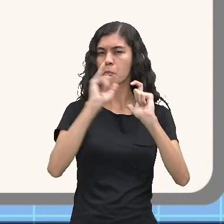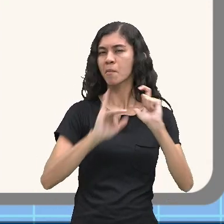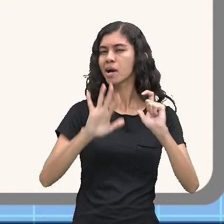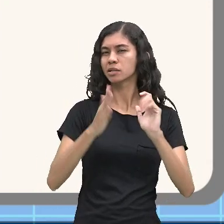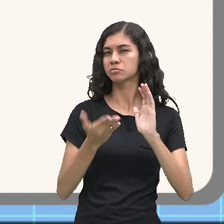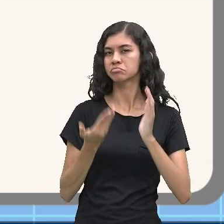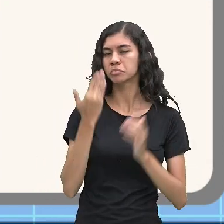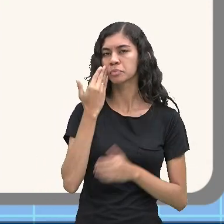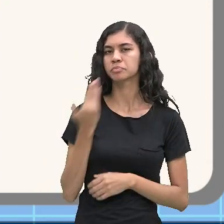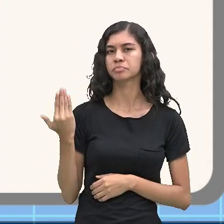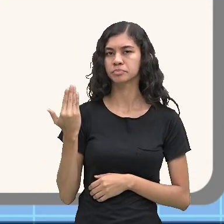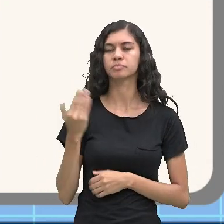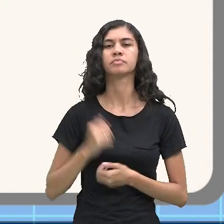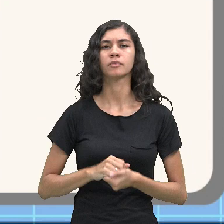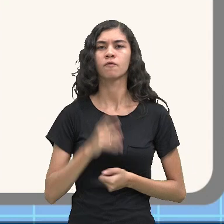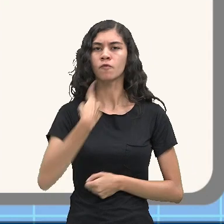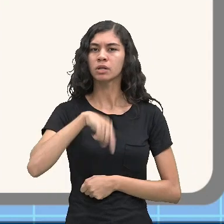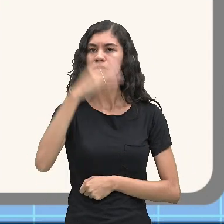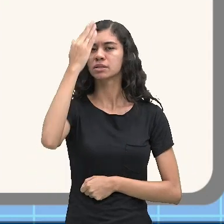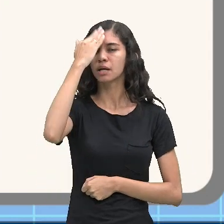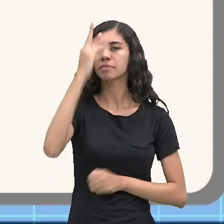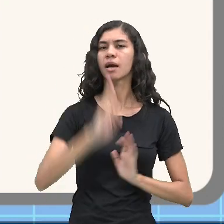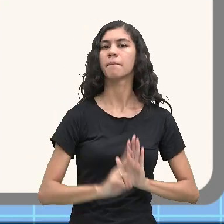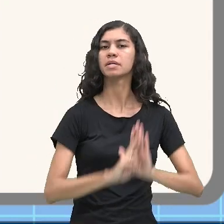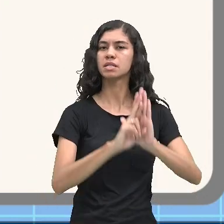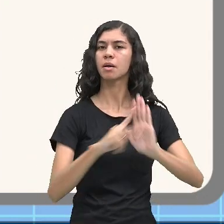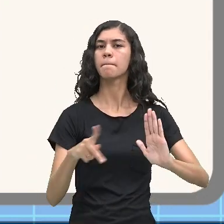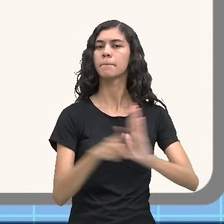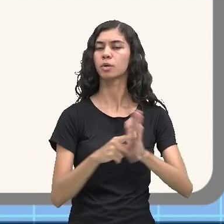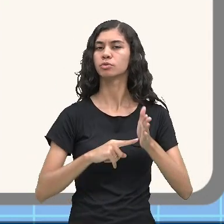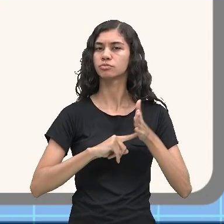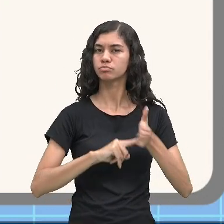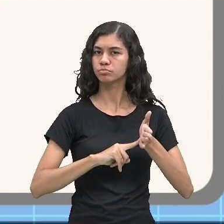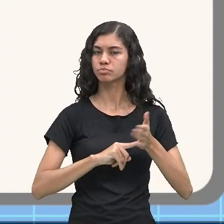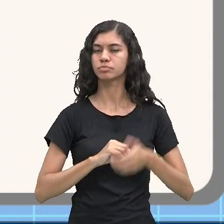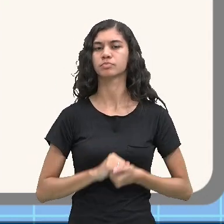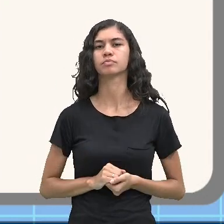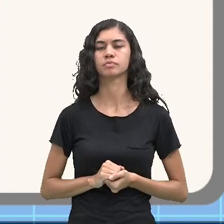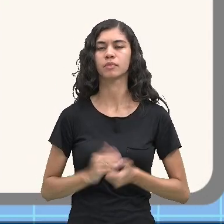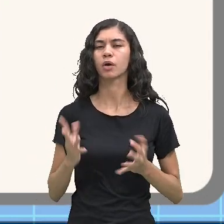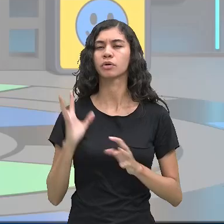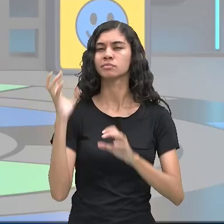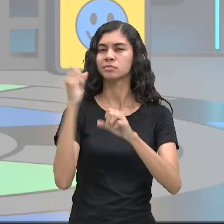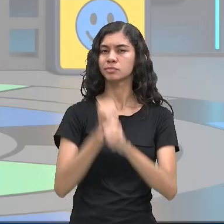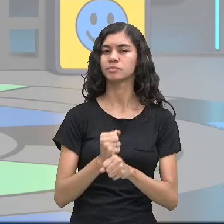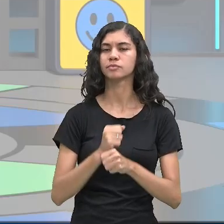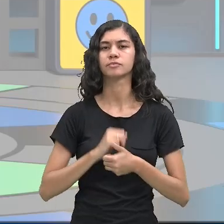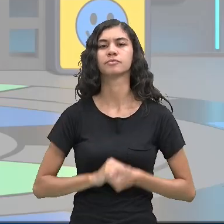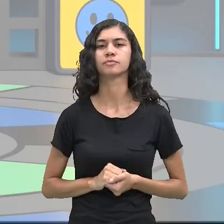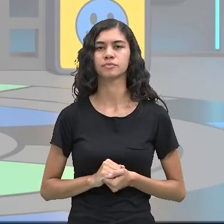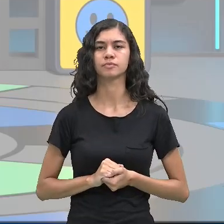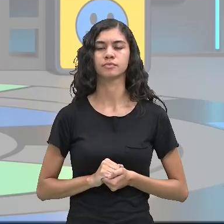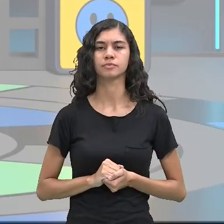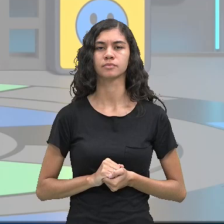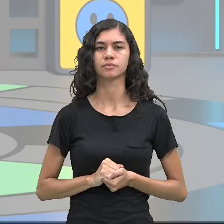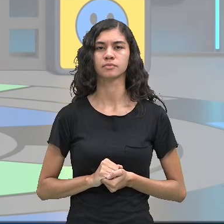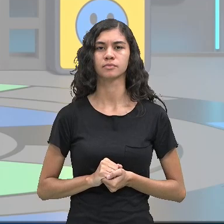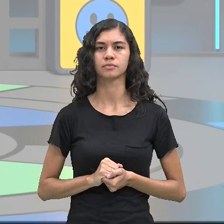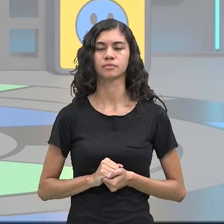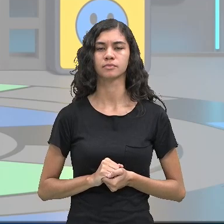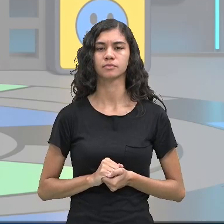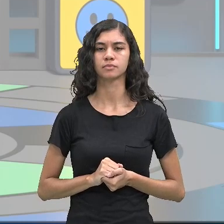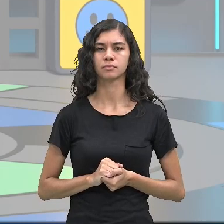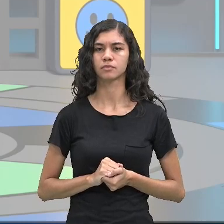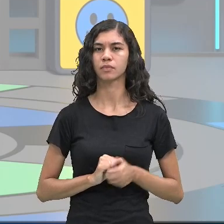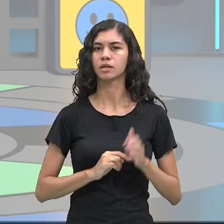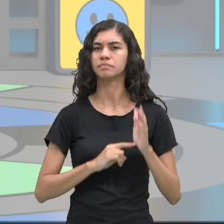já sabe que é a representação de um gerador, tá certo? Então, vamos resumir aqui o que nós já vimos sobre o gerador. Olha só,